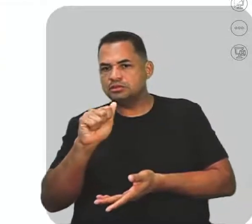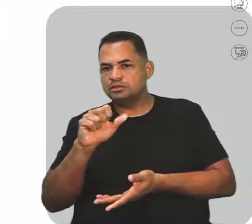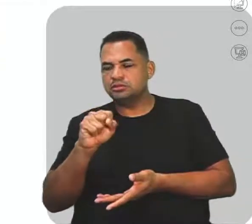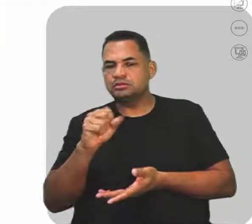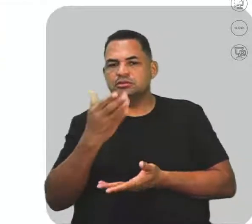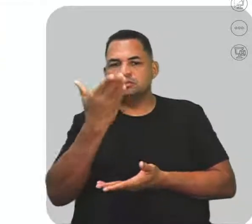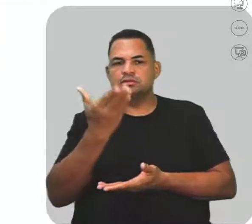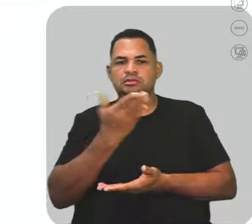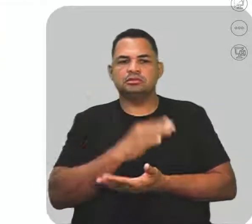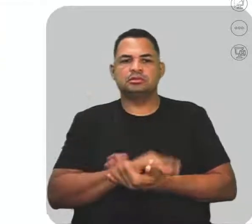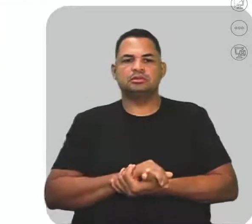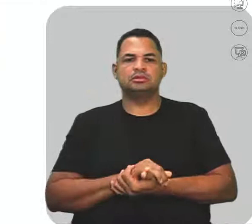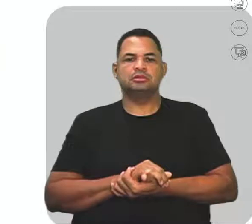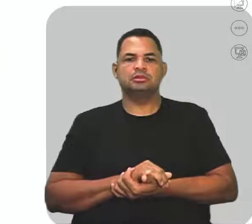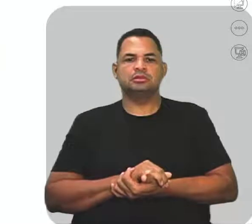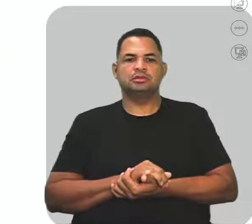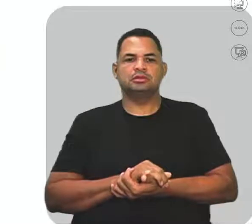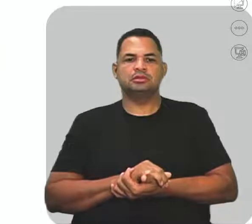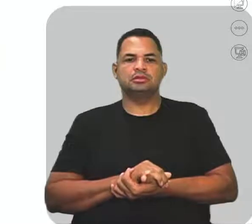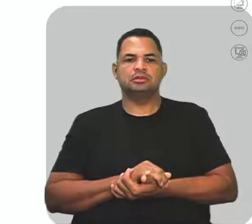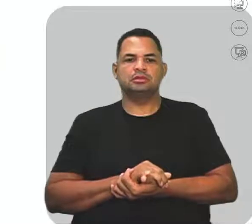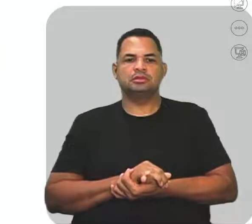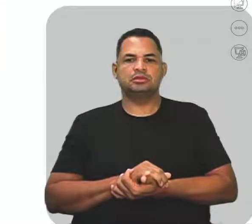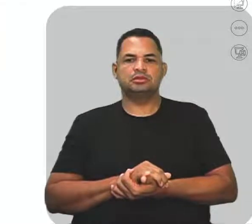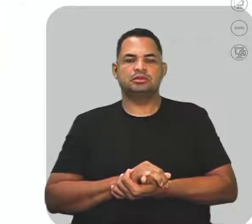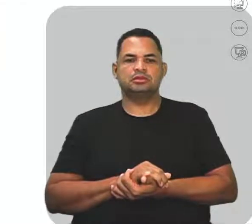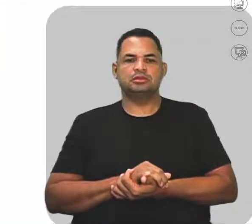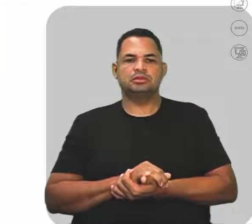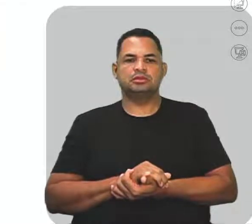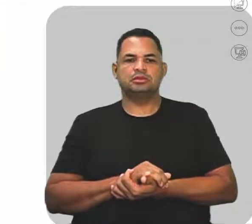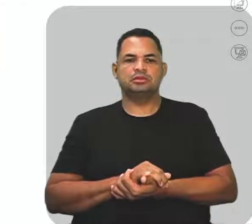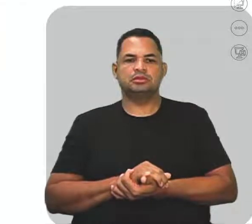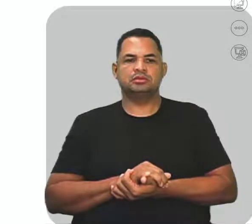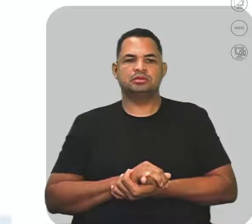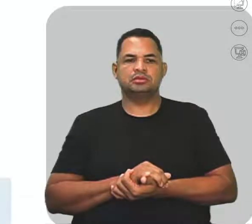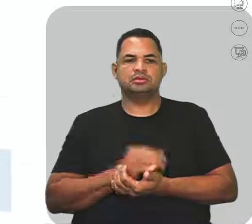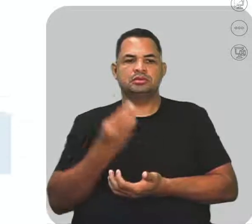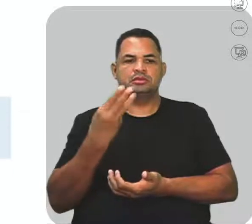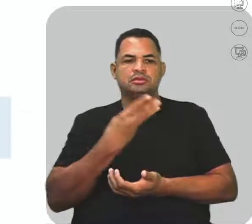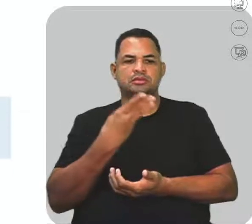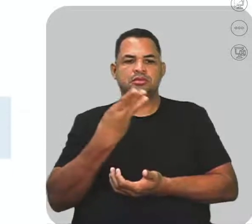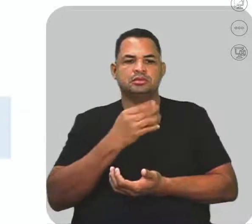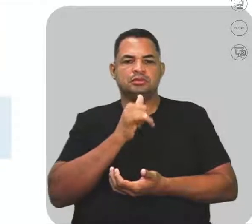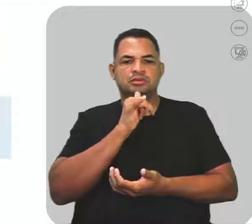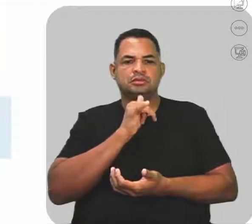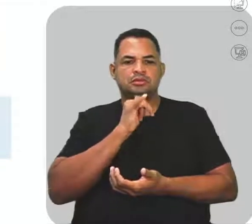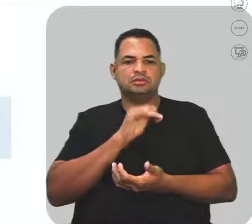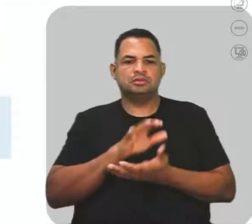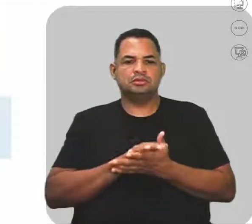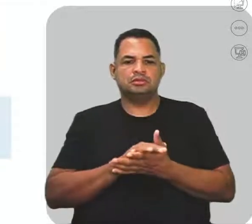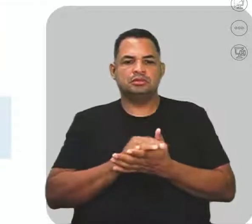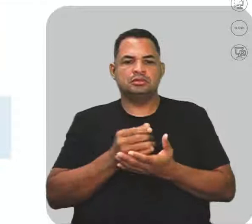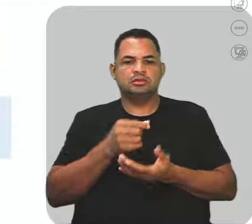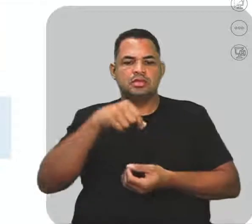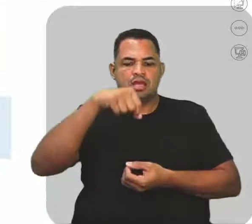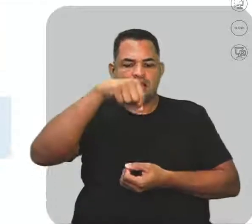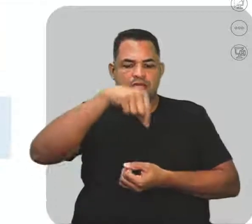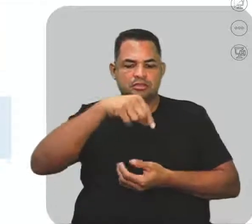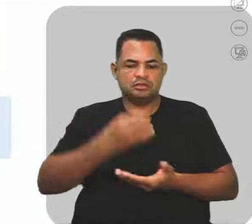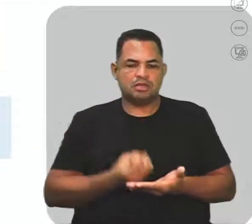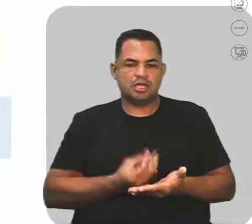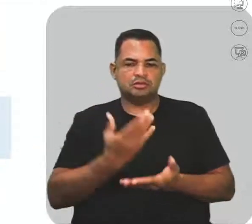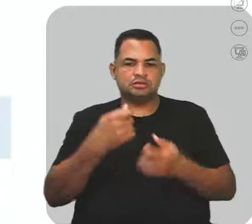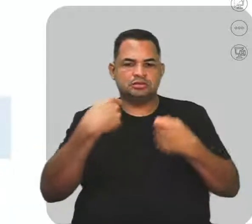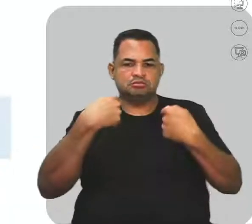O verbo querer, tá? E o nosso terceiro exemplo, as plantas necessitam